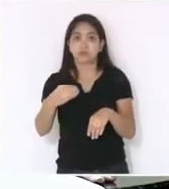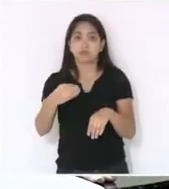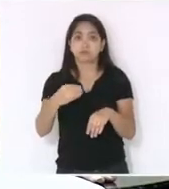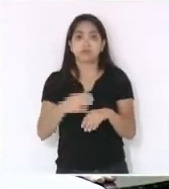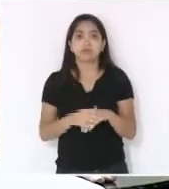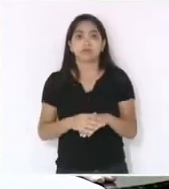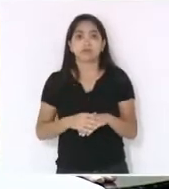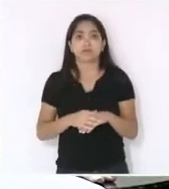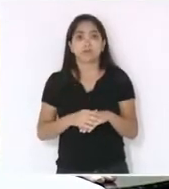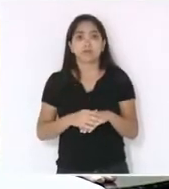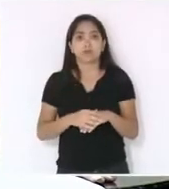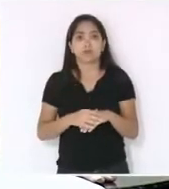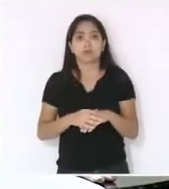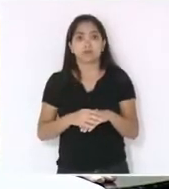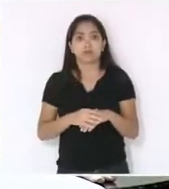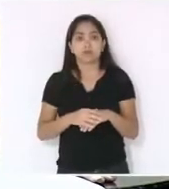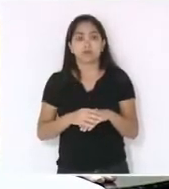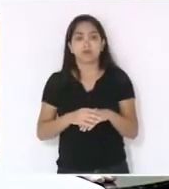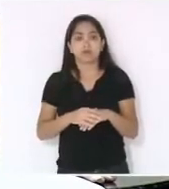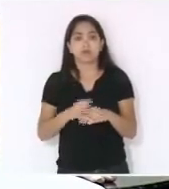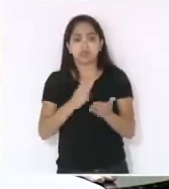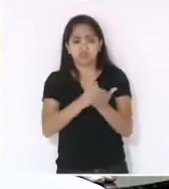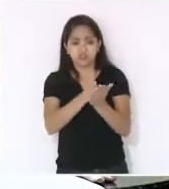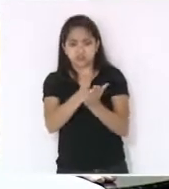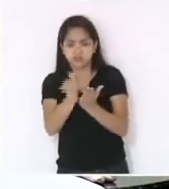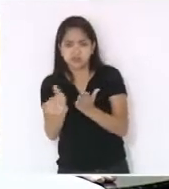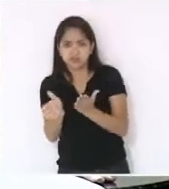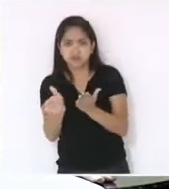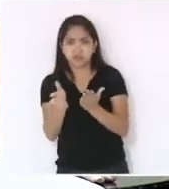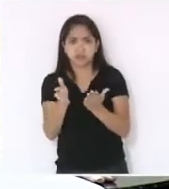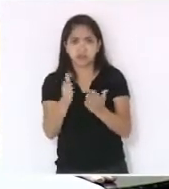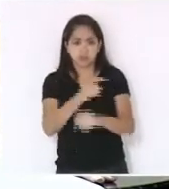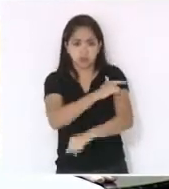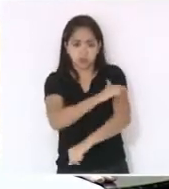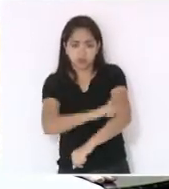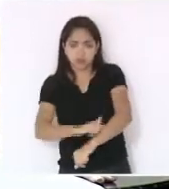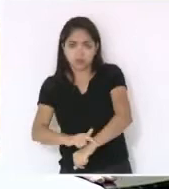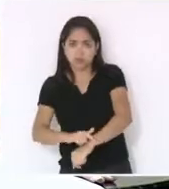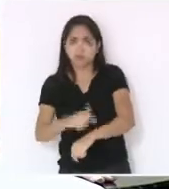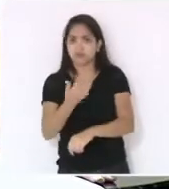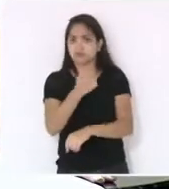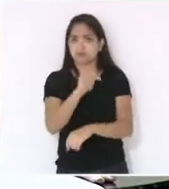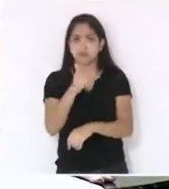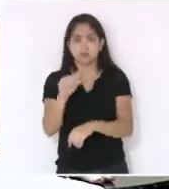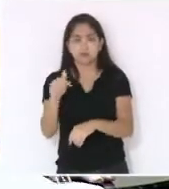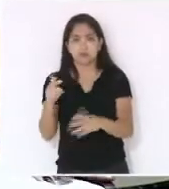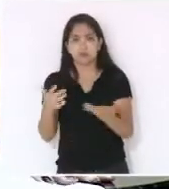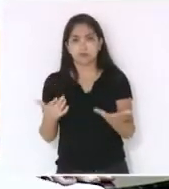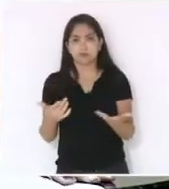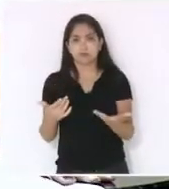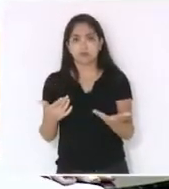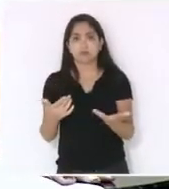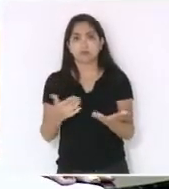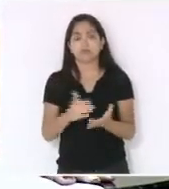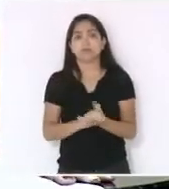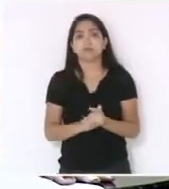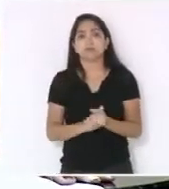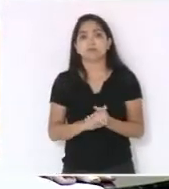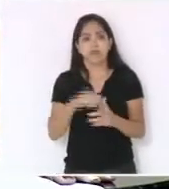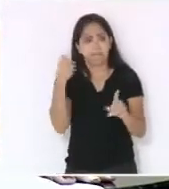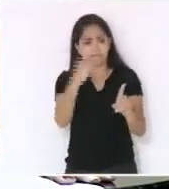caráter. Os nossos filhos não podem e não devem mais apanhar para serem